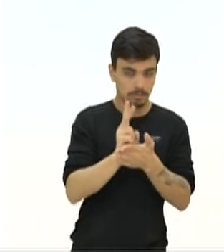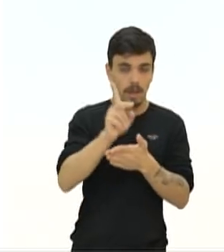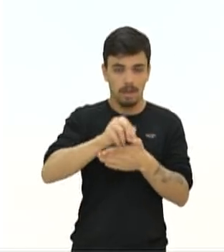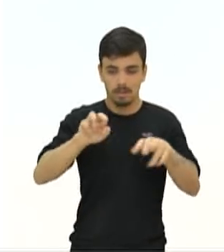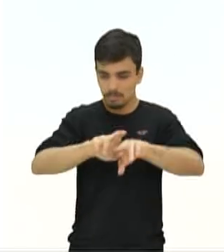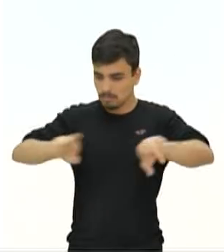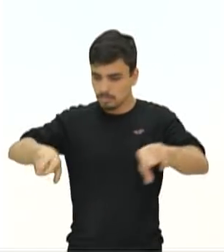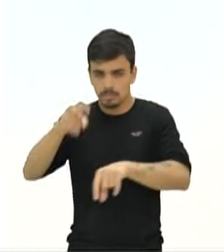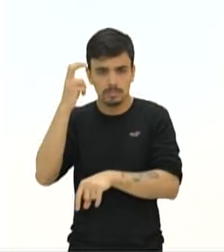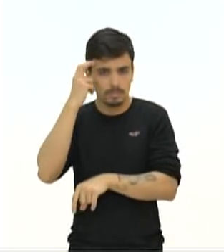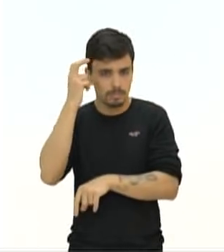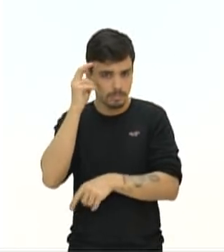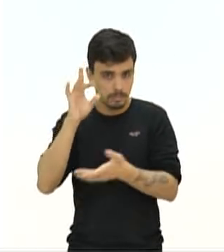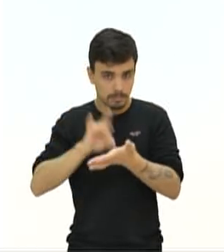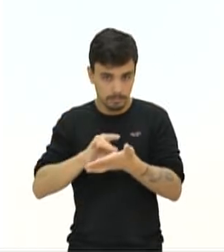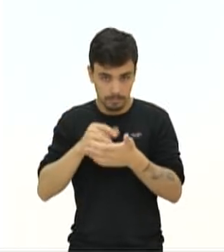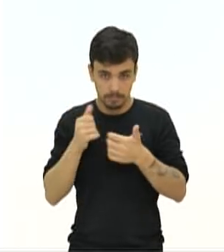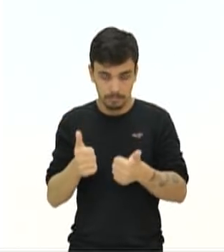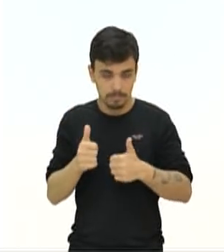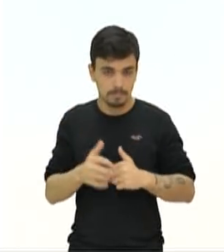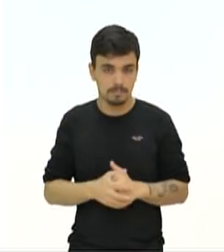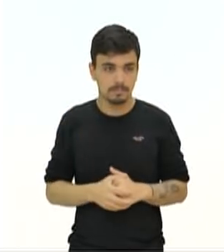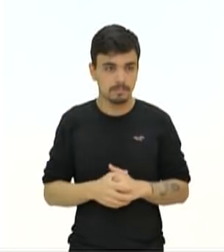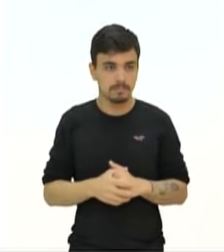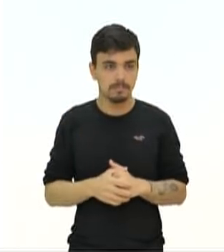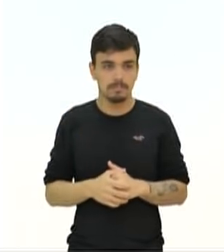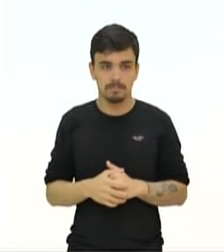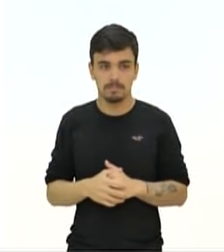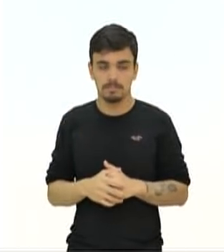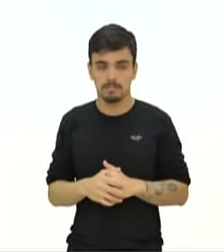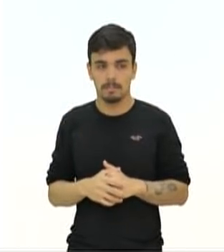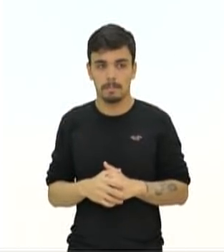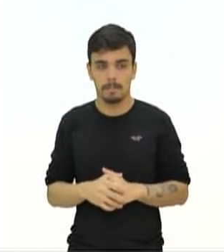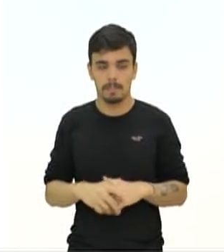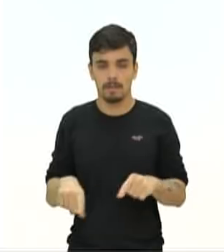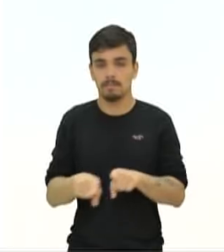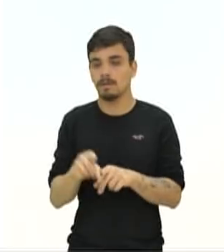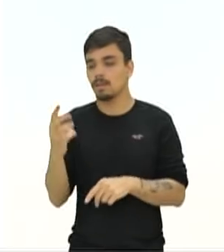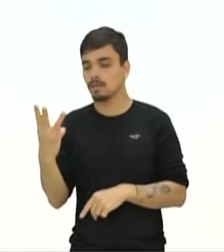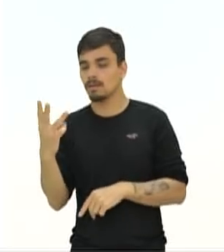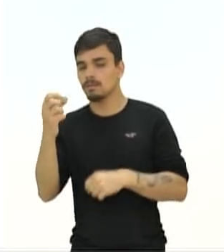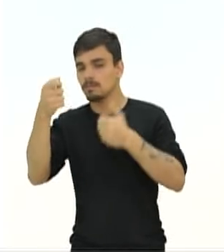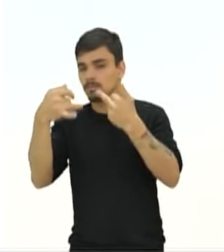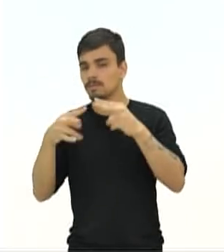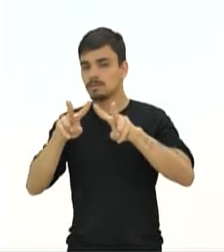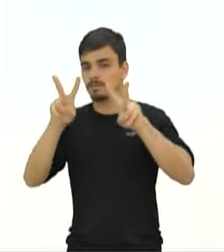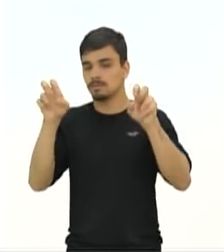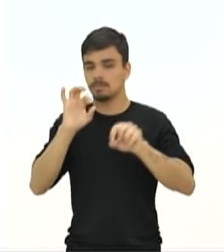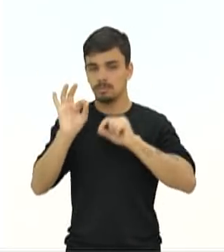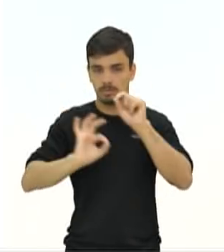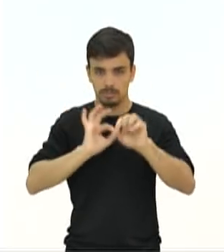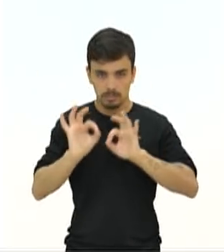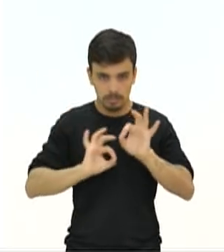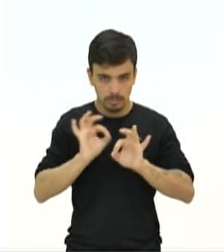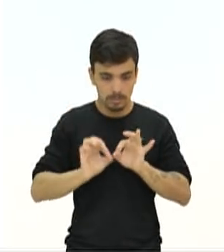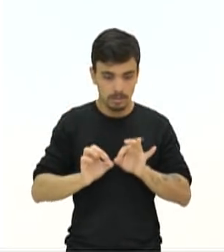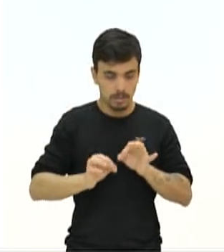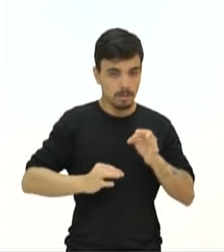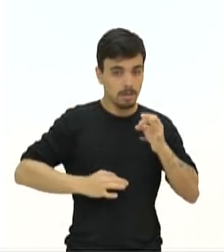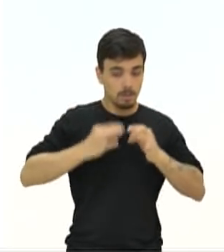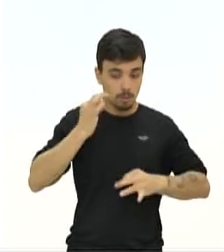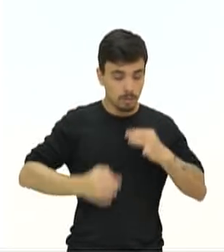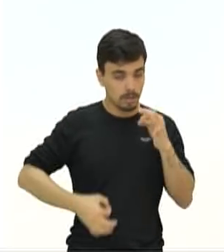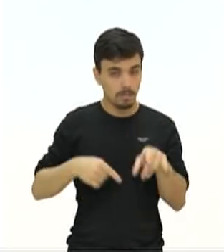de diferentes realidades culturais, né? Identidades culturais. O 3 fala pessoas com comportamentos e